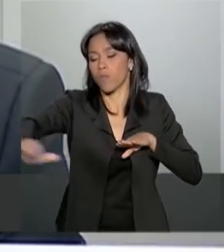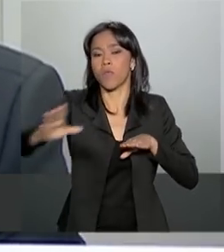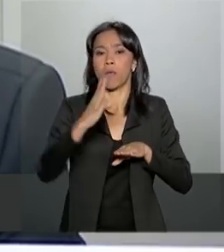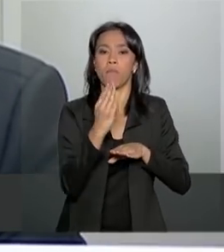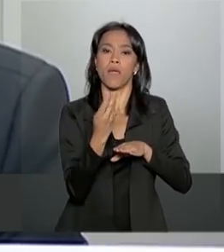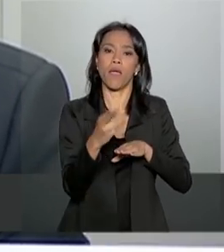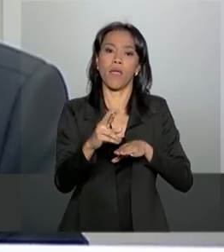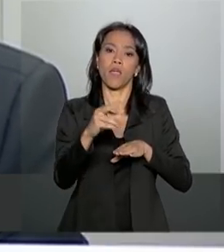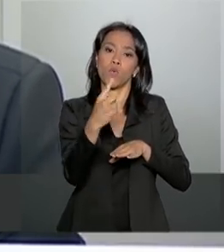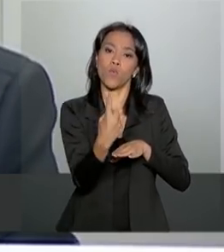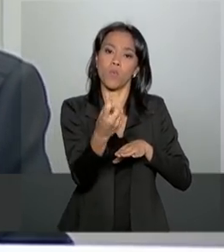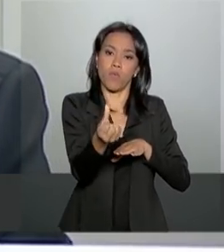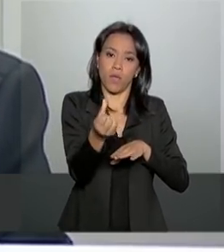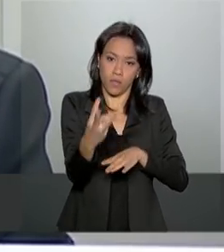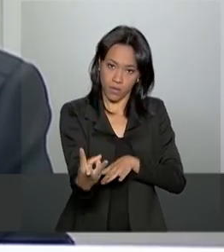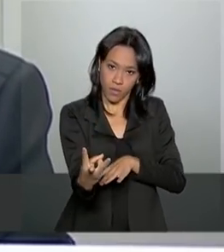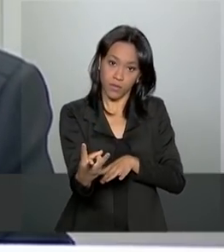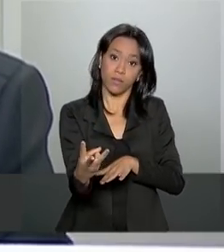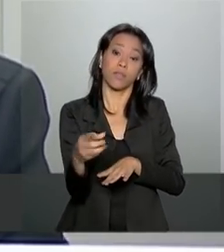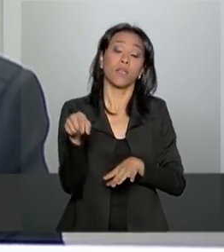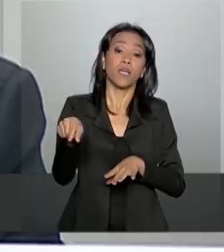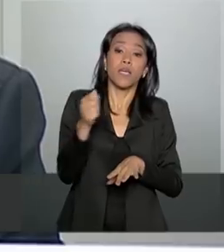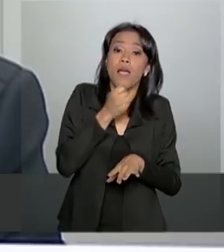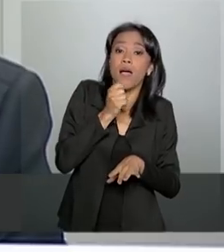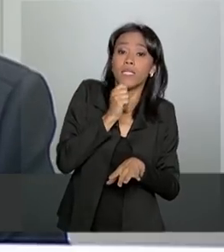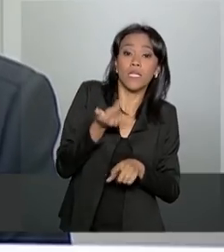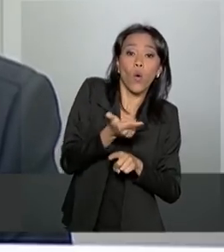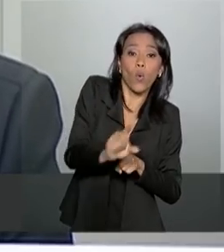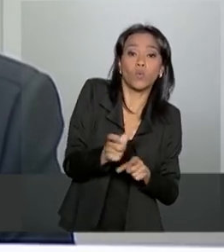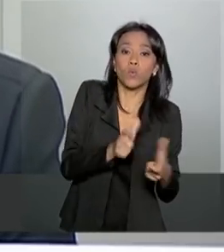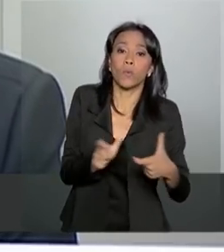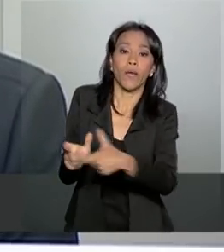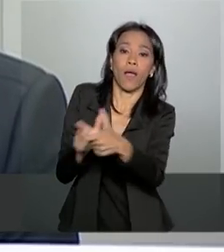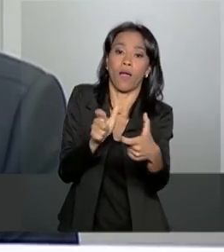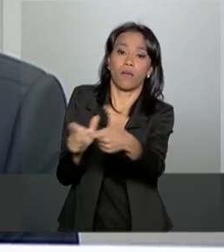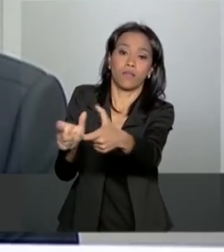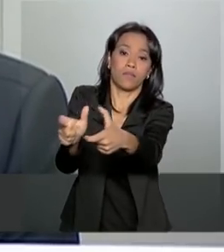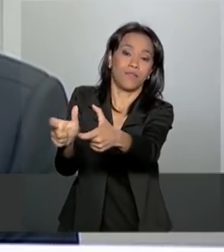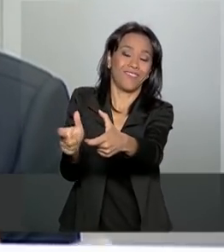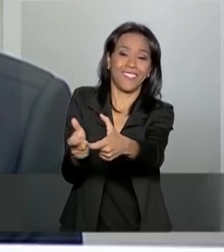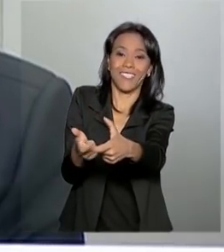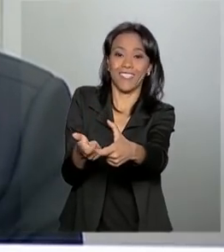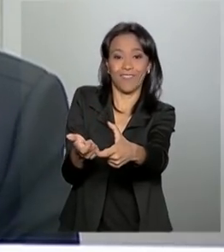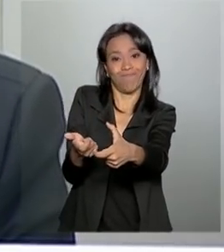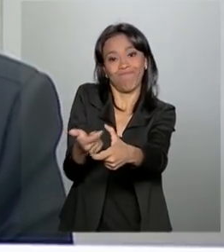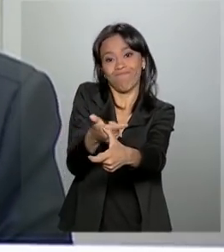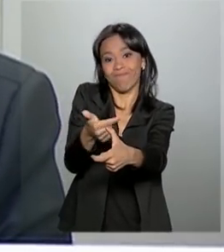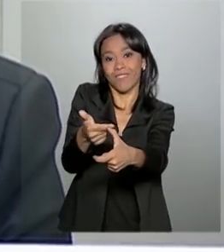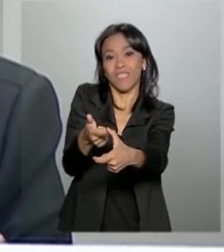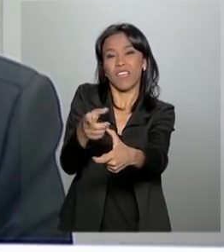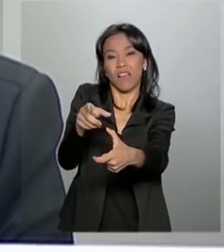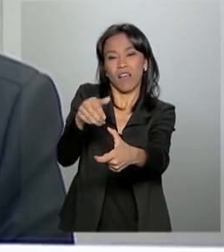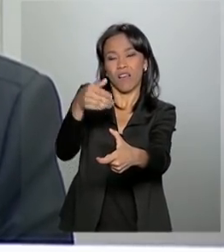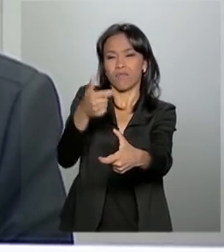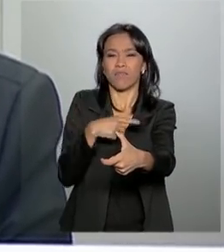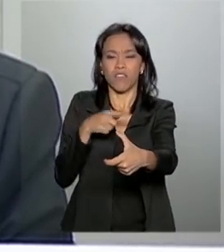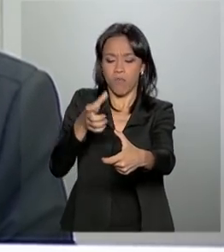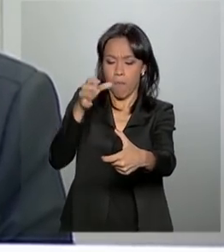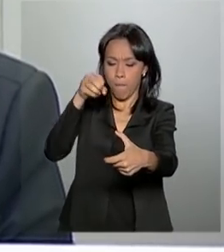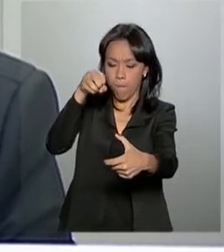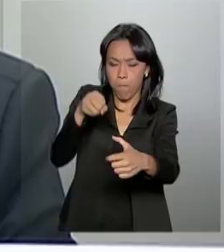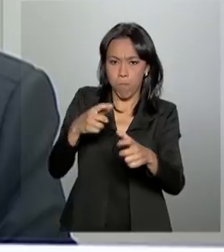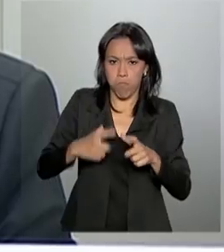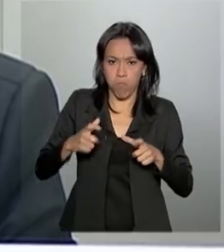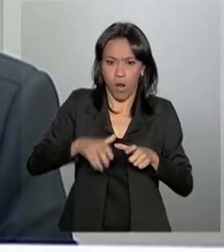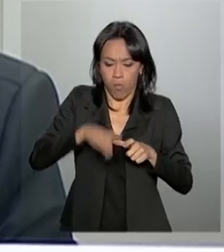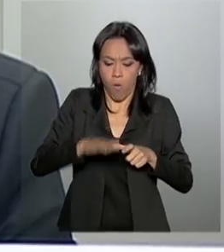responder àqueles trechos não pavimentados, que é onde a gente tem, tinha, atoleiros, gargalos, é o que